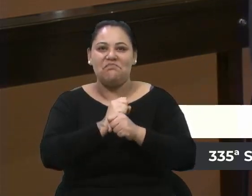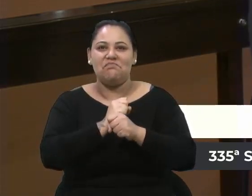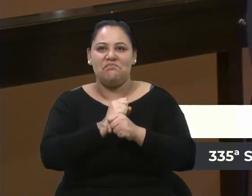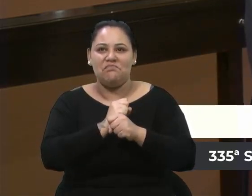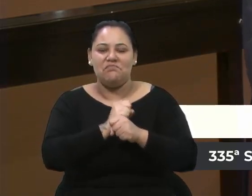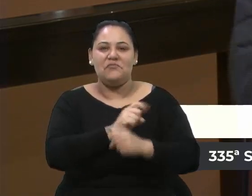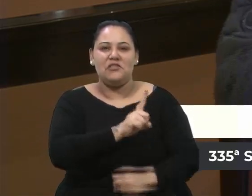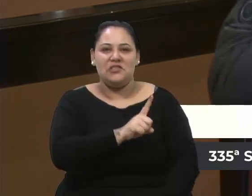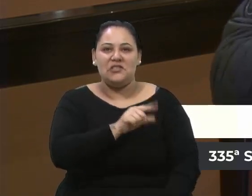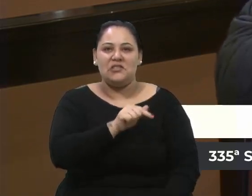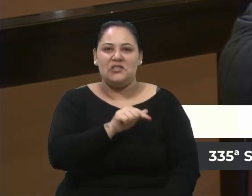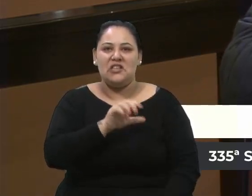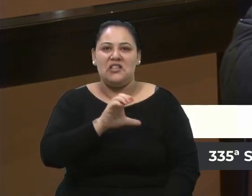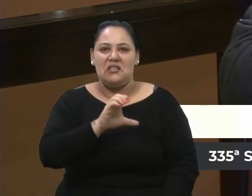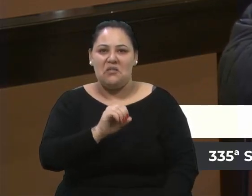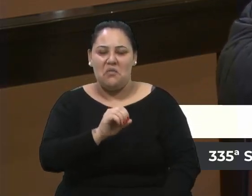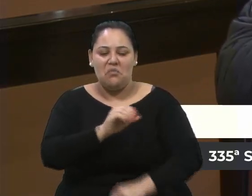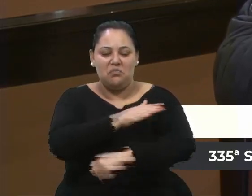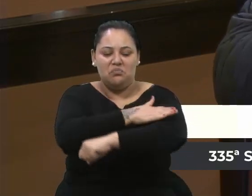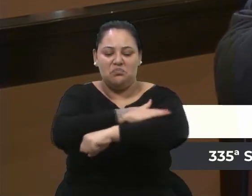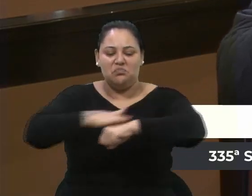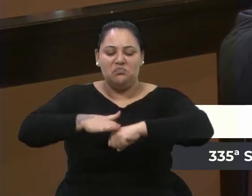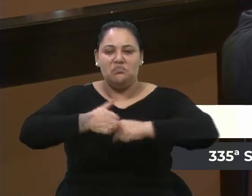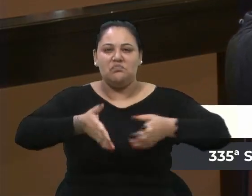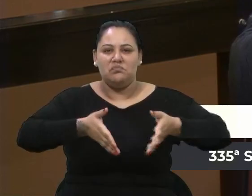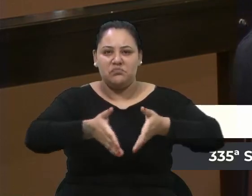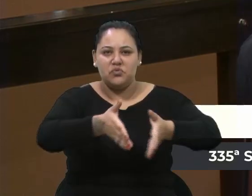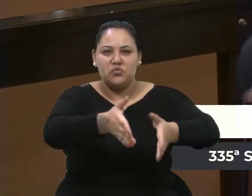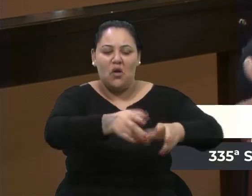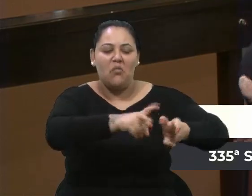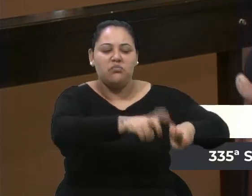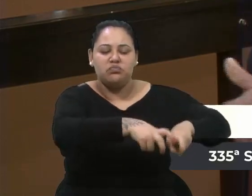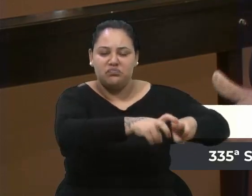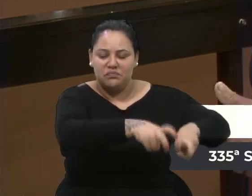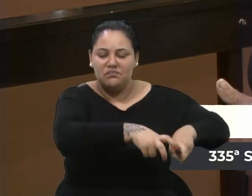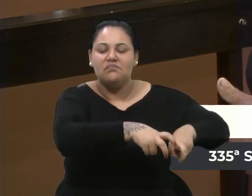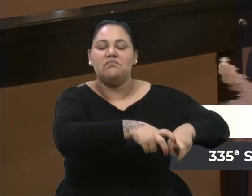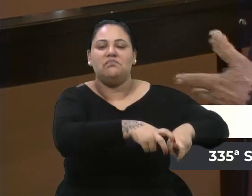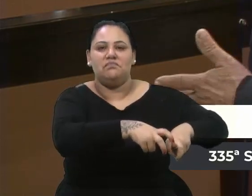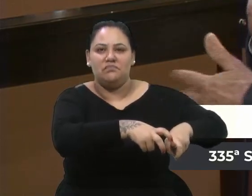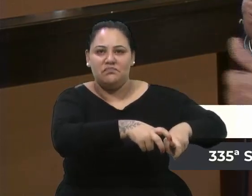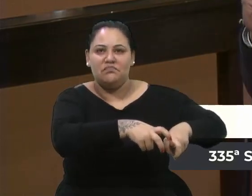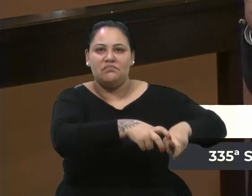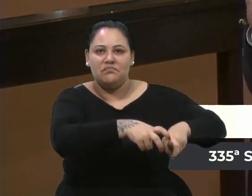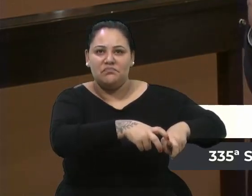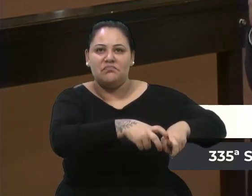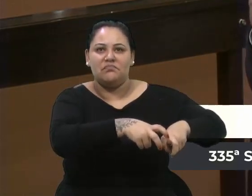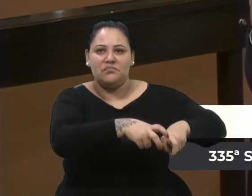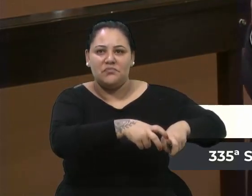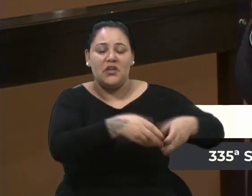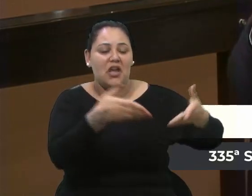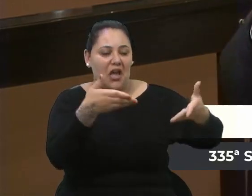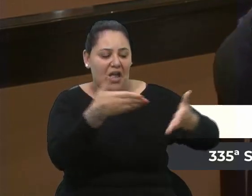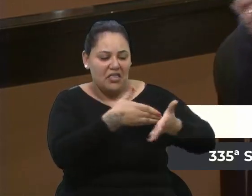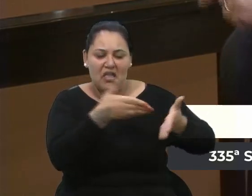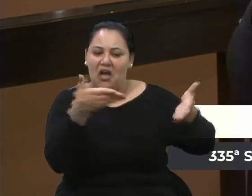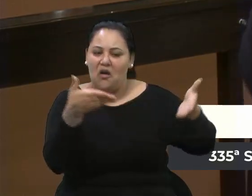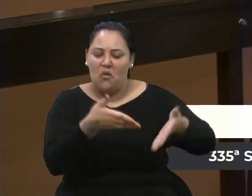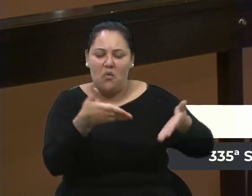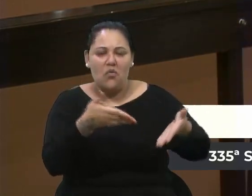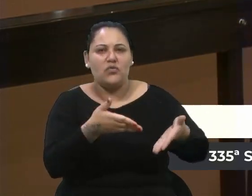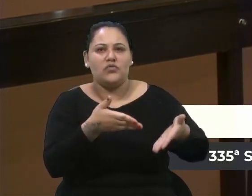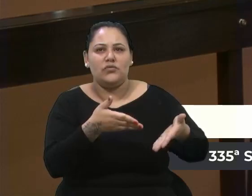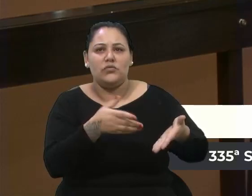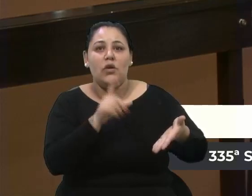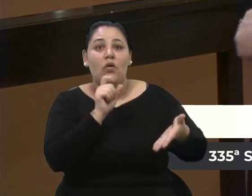170 quilômetros de asfalto no interior. E essa semente que está fazendo tão bem até hoje, vereador Rafael. O que